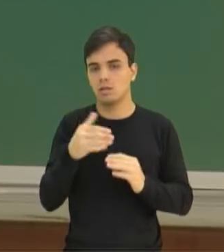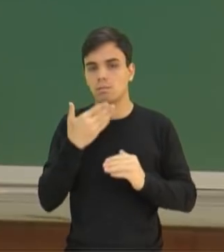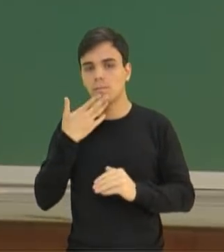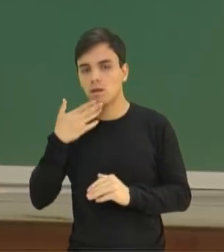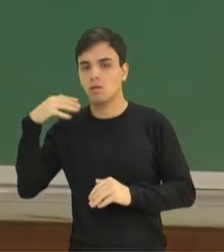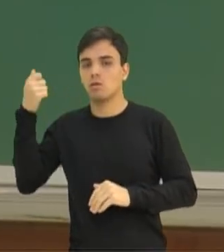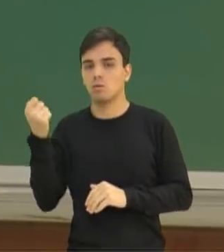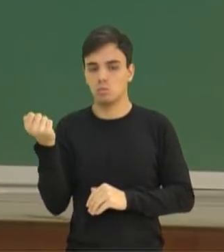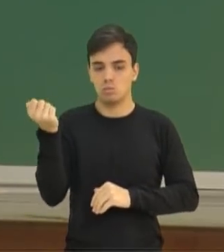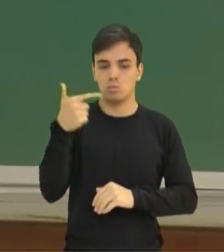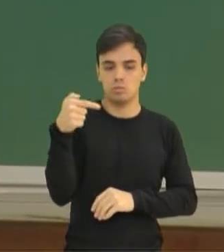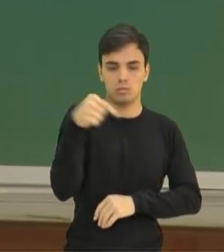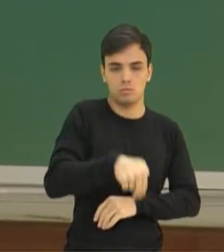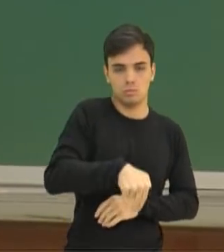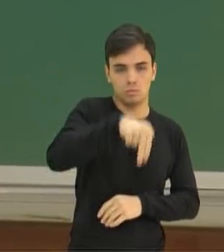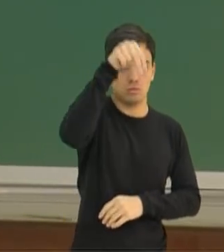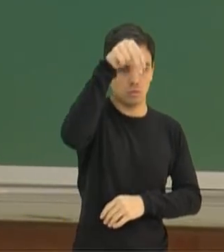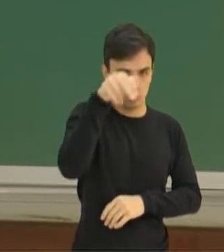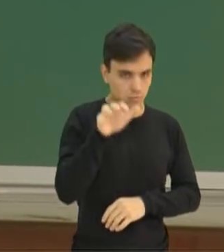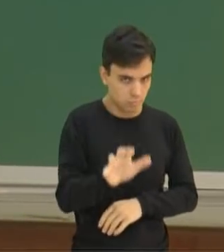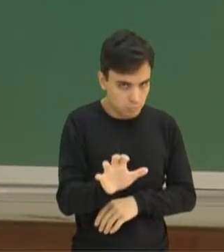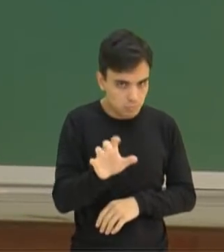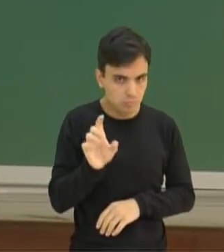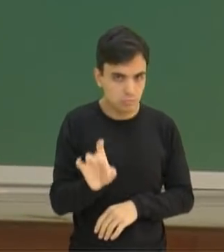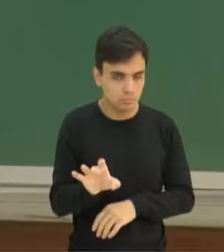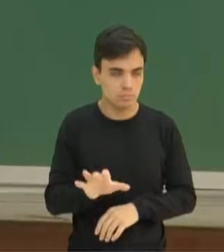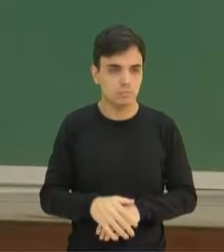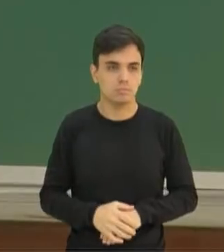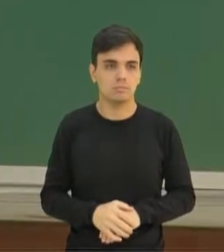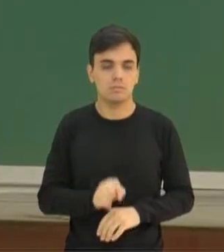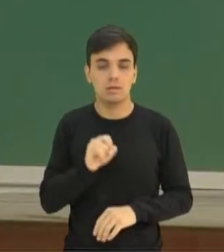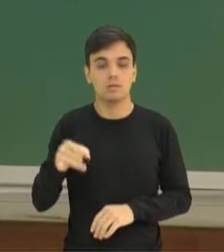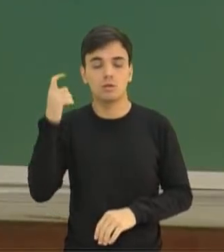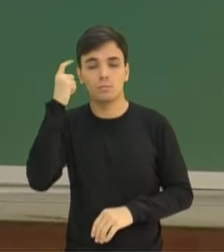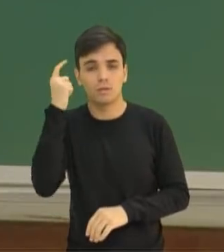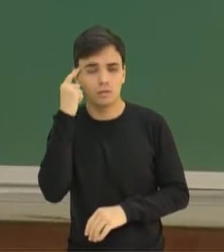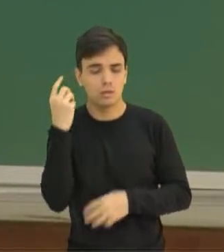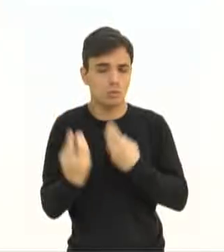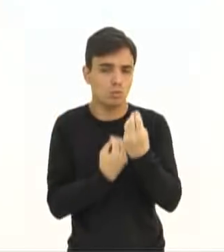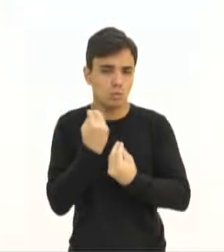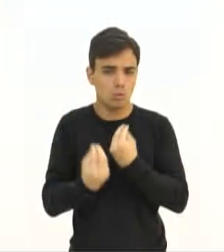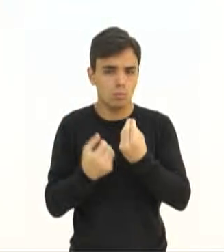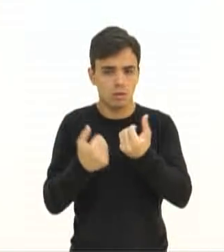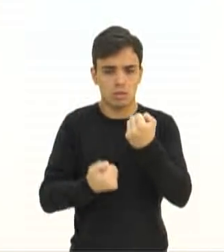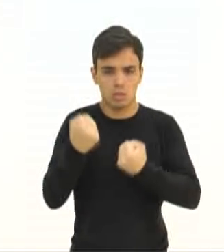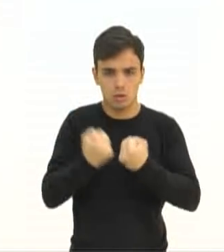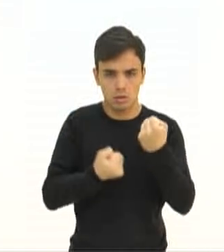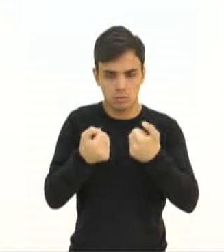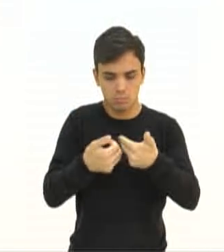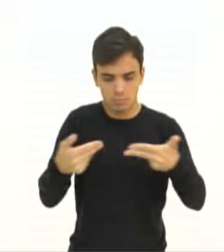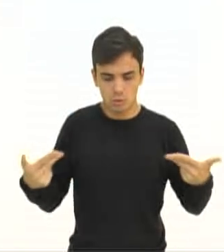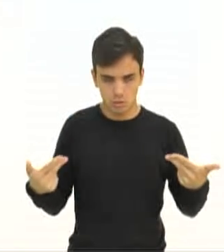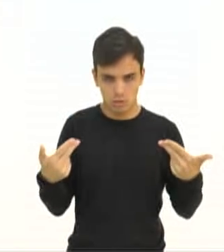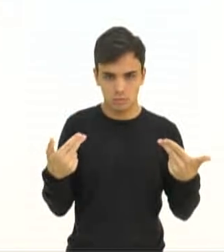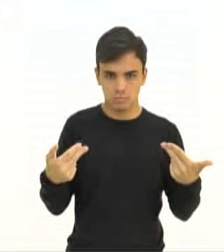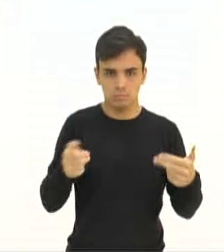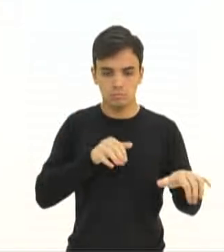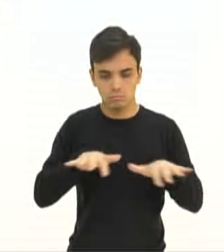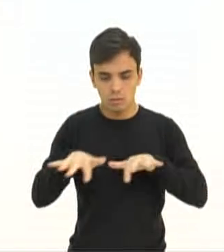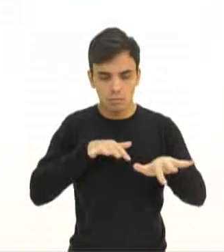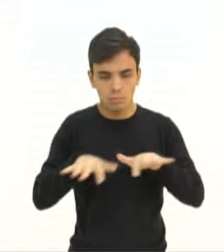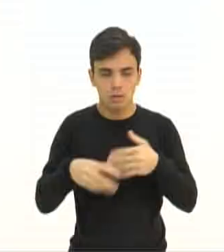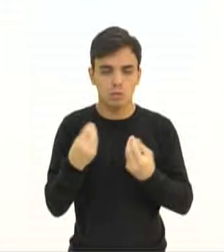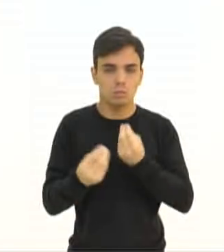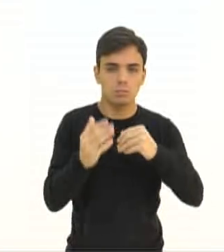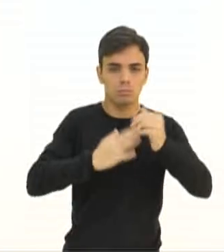ali da região Norte, certo? Quando eu penso em meios de transporte, então na circulação, é produzido e como